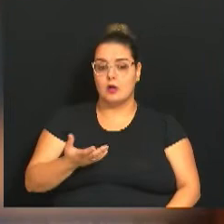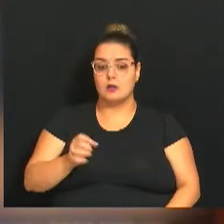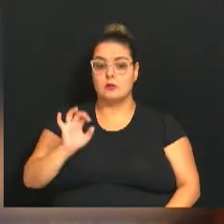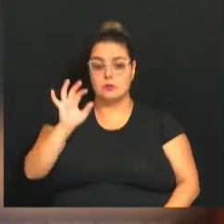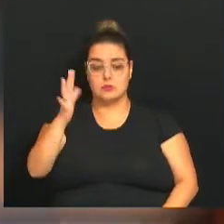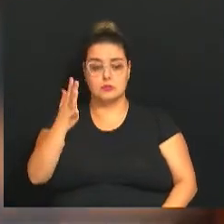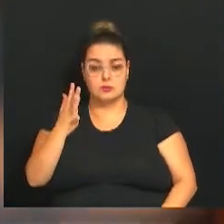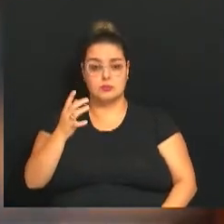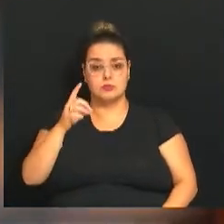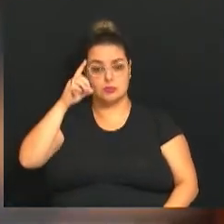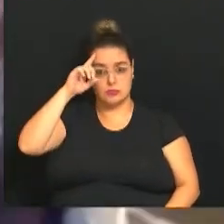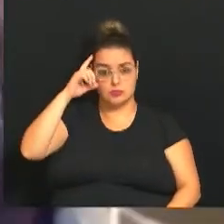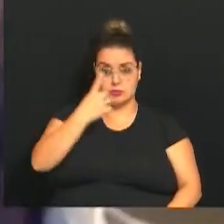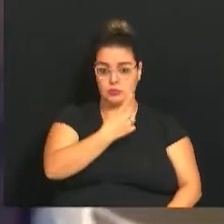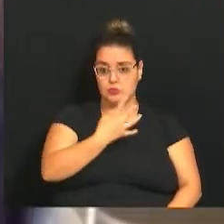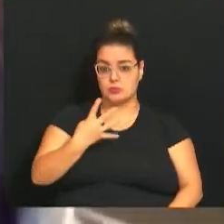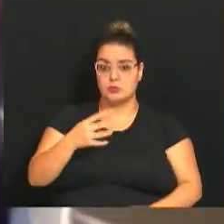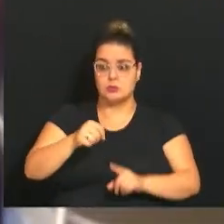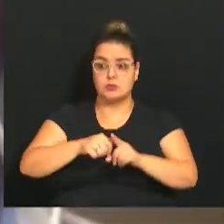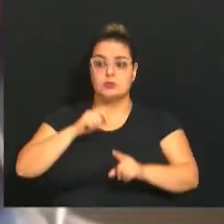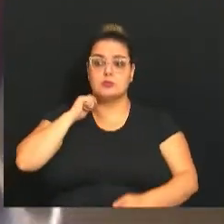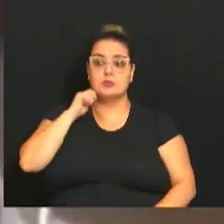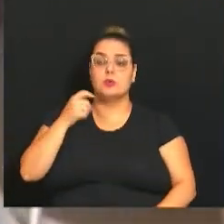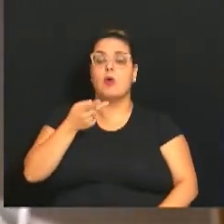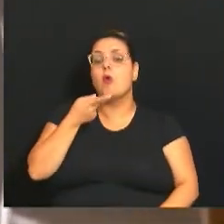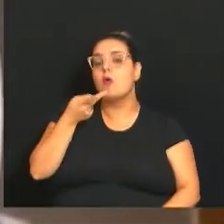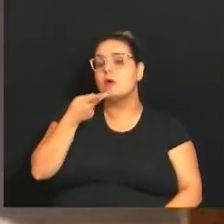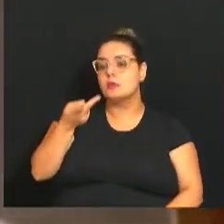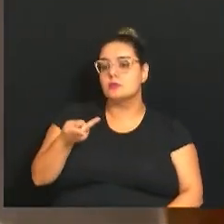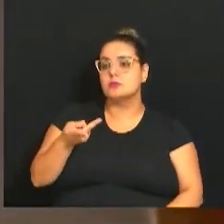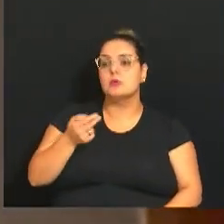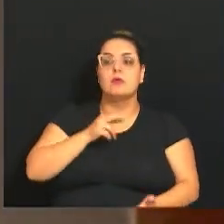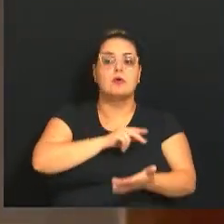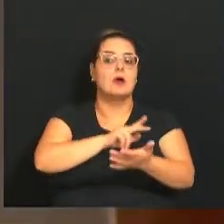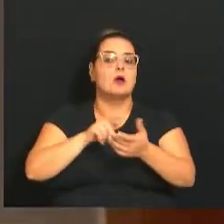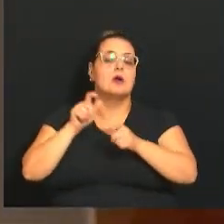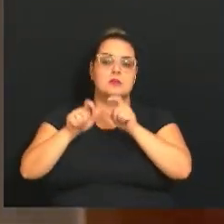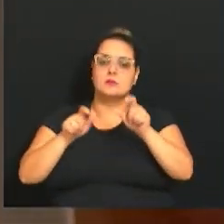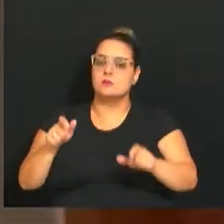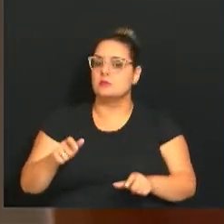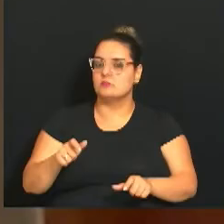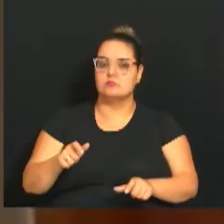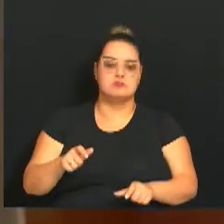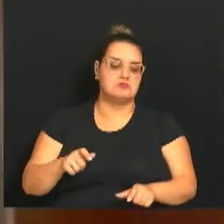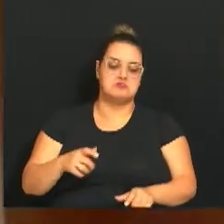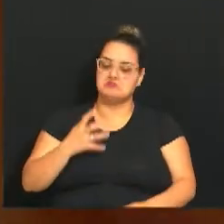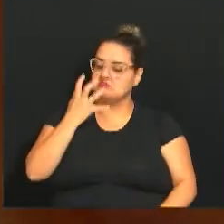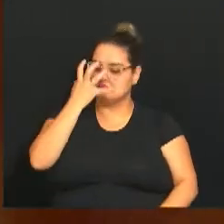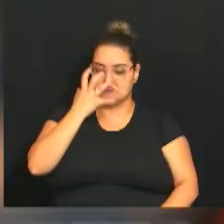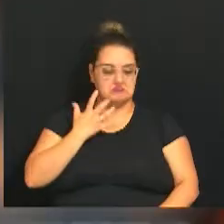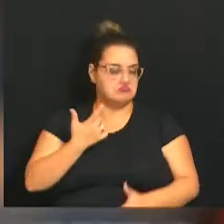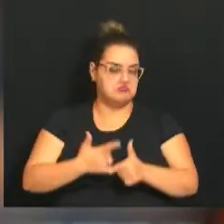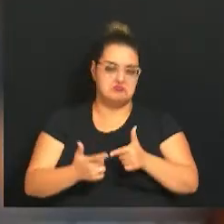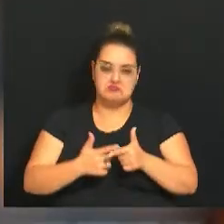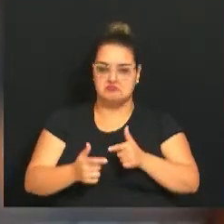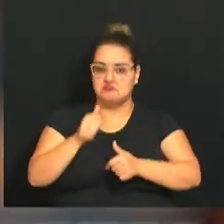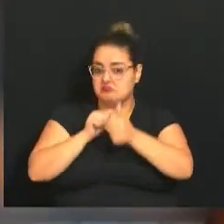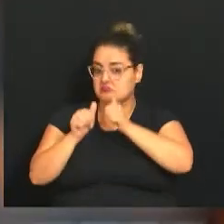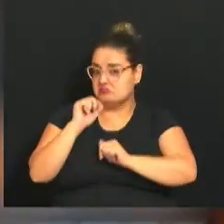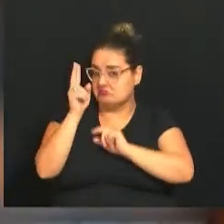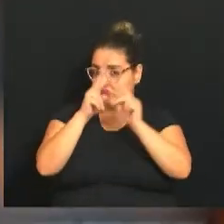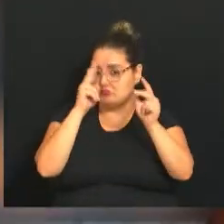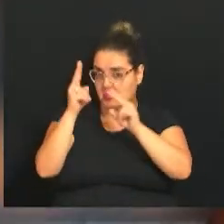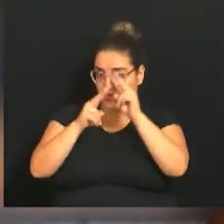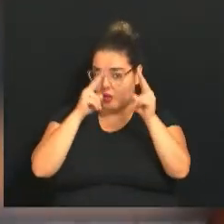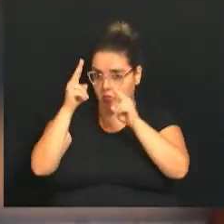no dia 14 de abril. Nelson comentou que muitas pessoas não levam a sério o problema do alcoolismo. Uma doença grave,